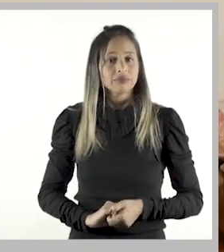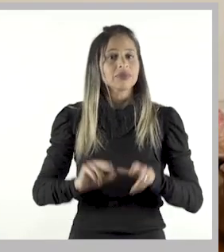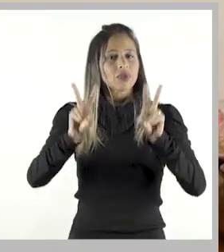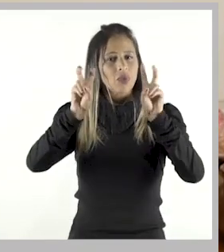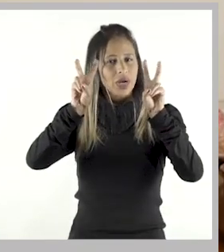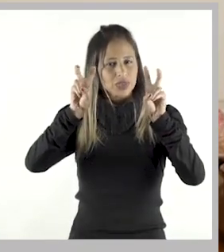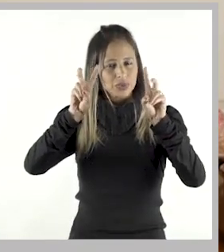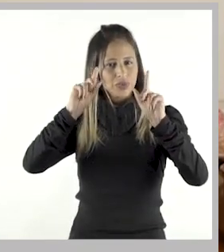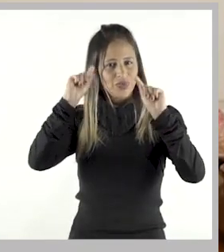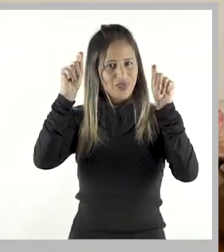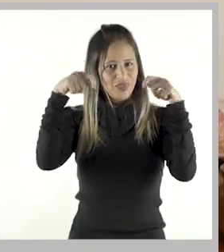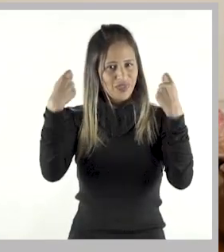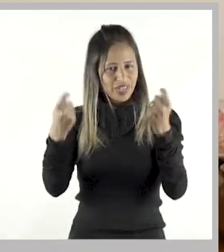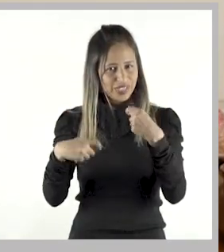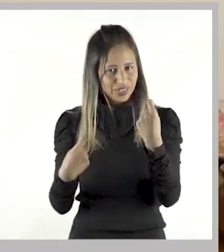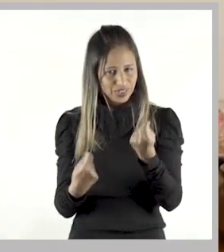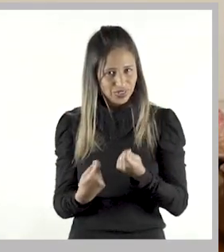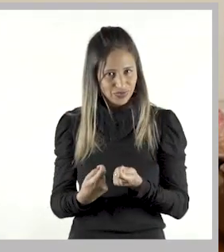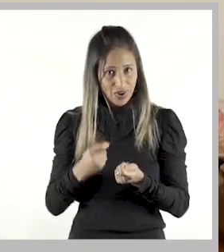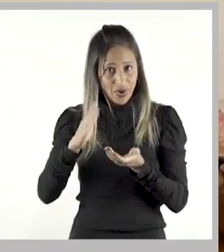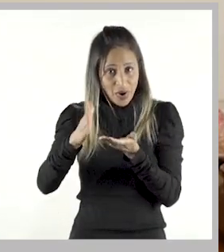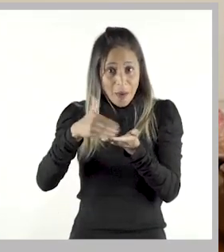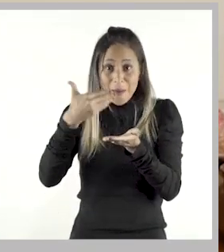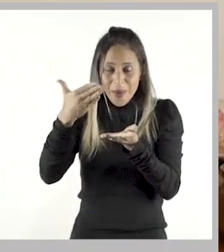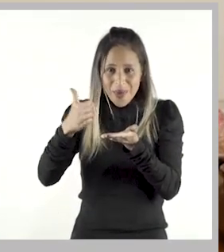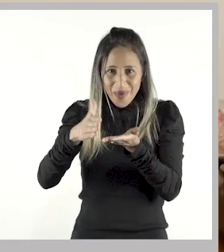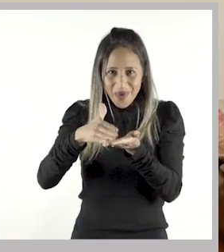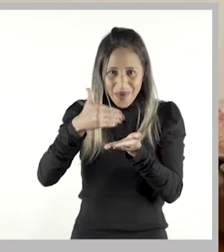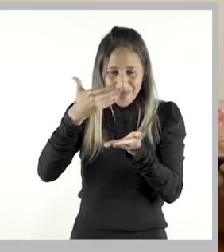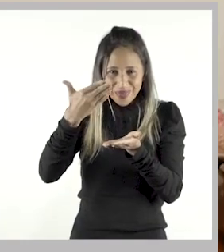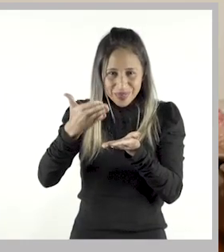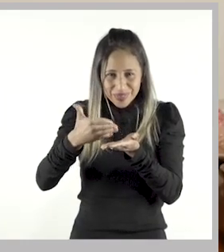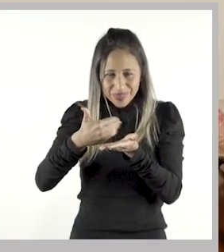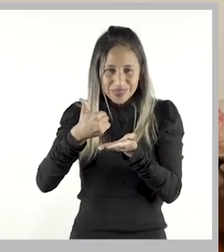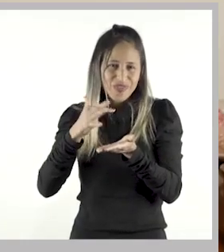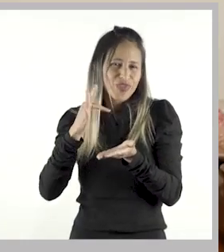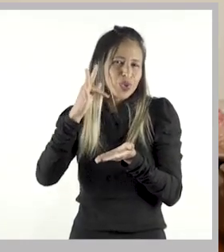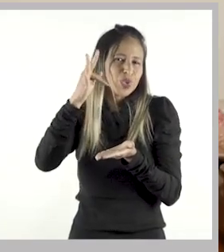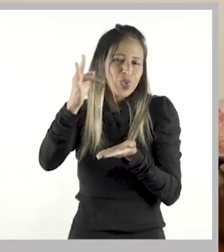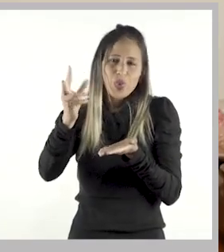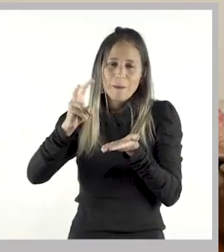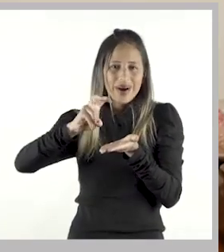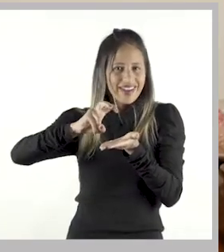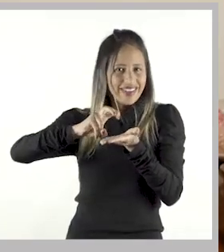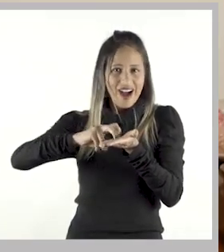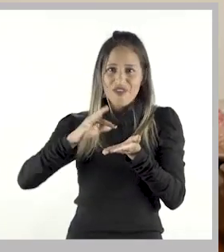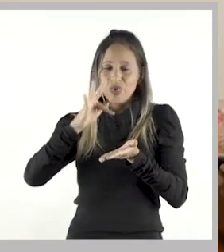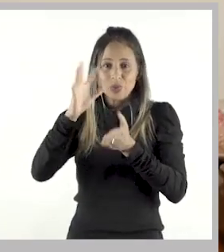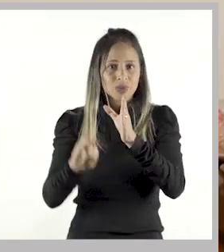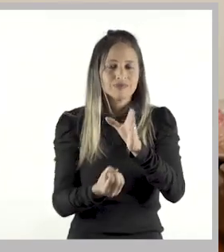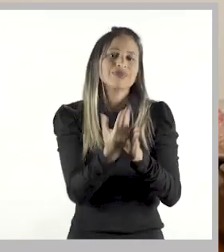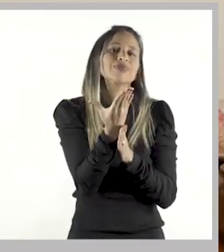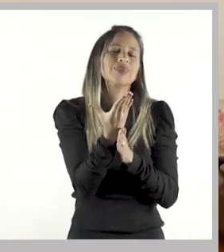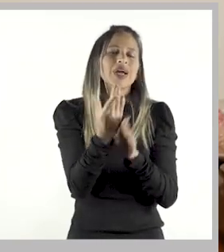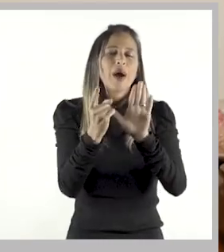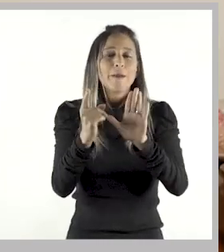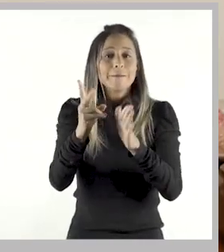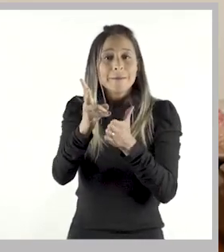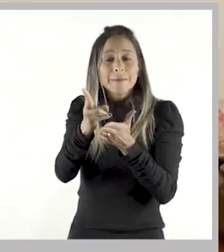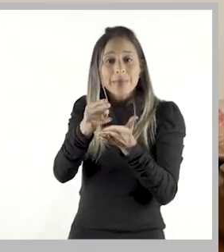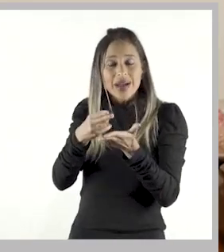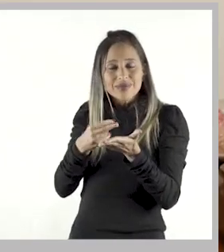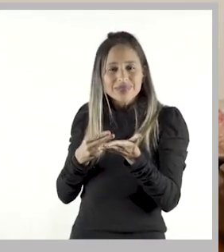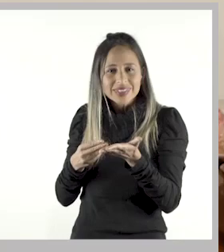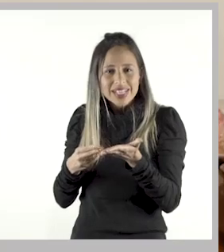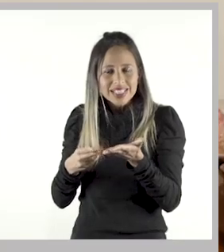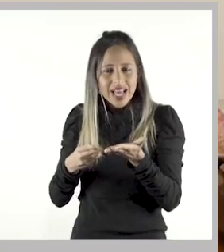é Virando a Página, Tecendo Amanhãs. E para isso, eu pensei em fazer uma ilustração contando um pouco